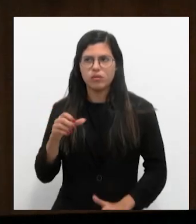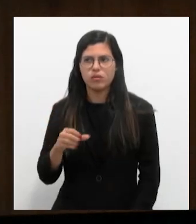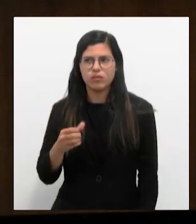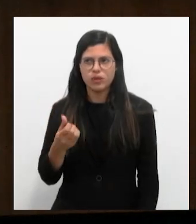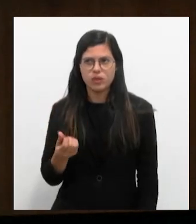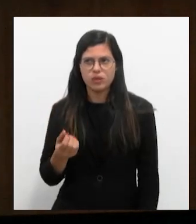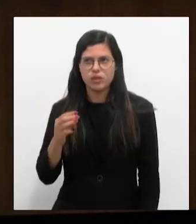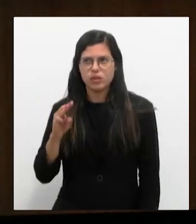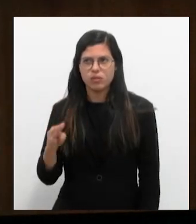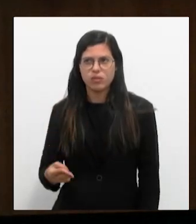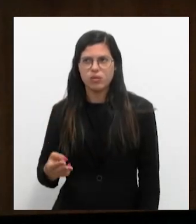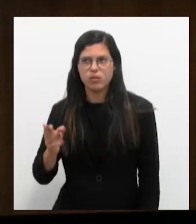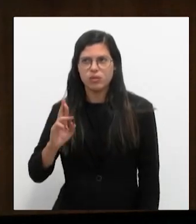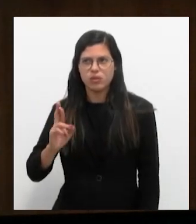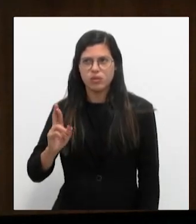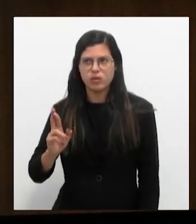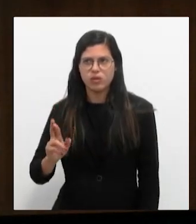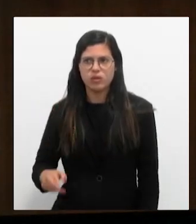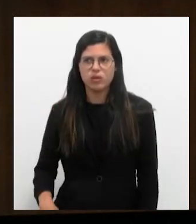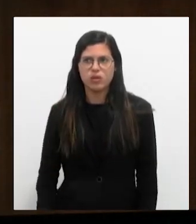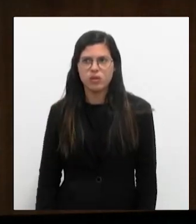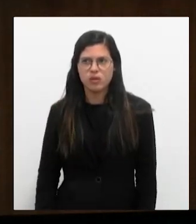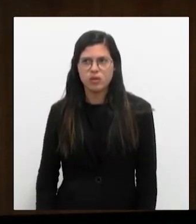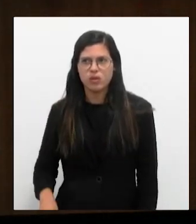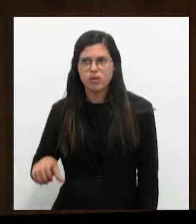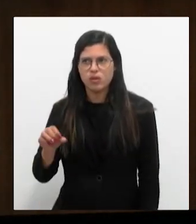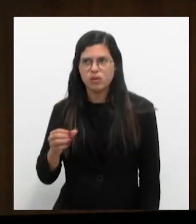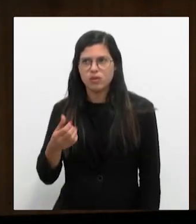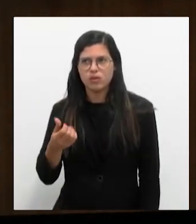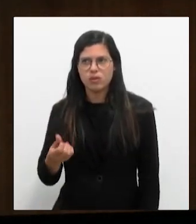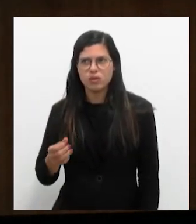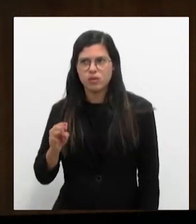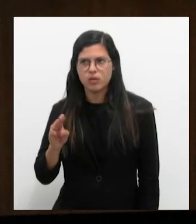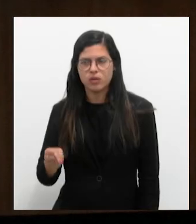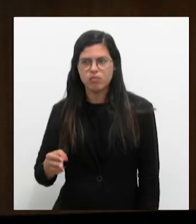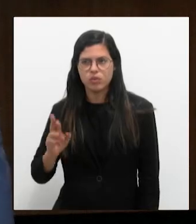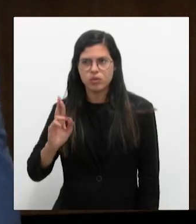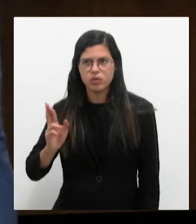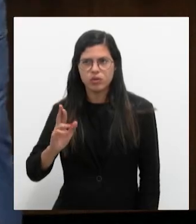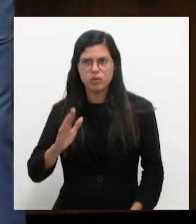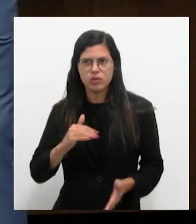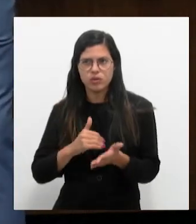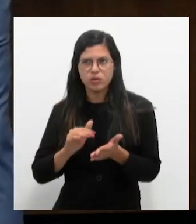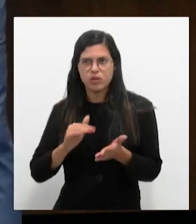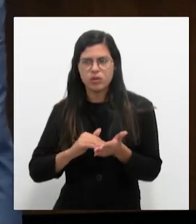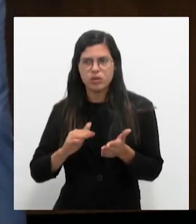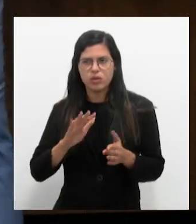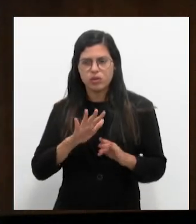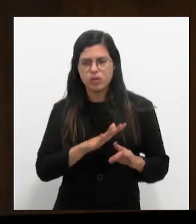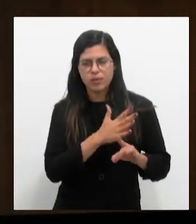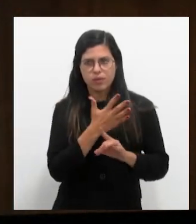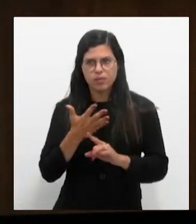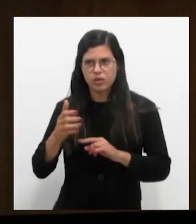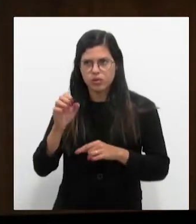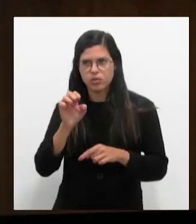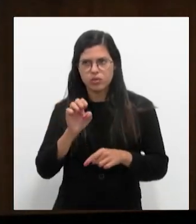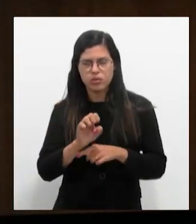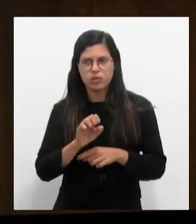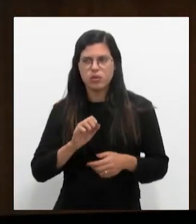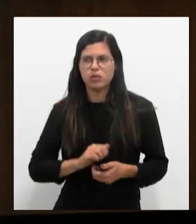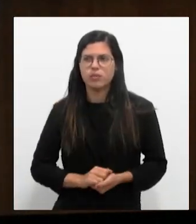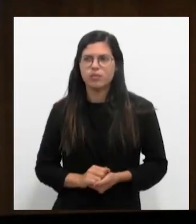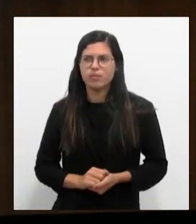96 milhões de reais, 96 milhões de reais, na Secretaria de Meio Ambiente do Estado.